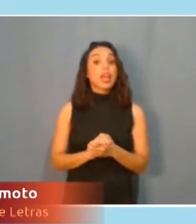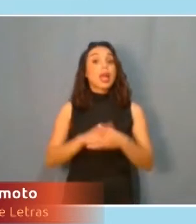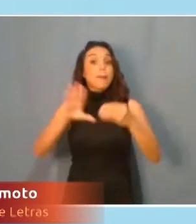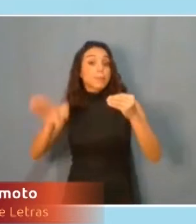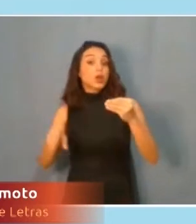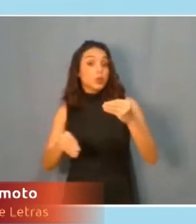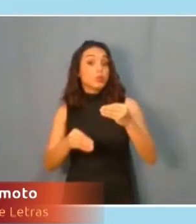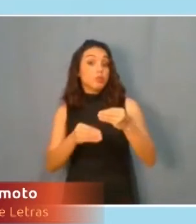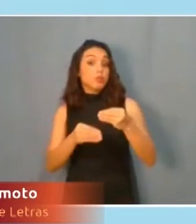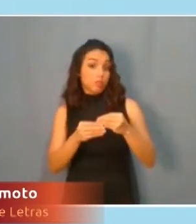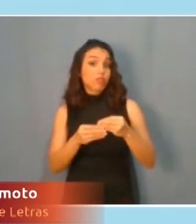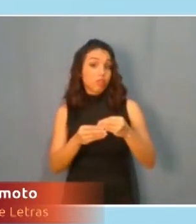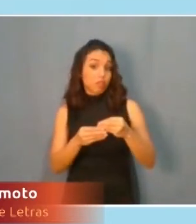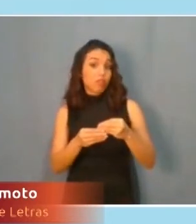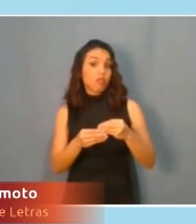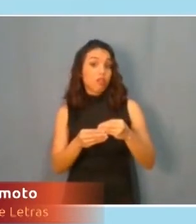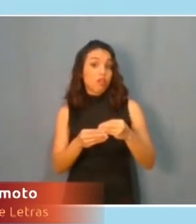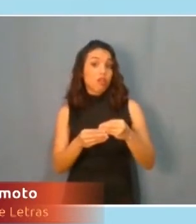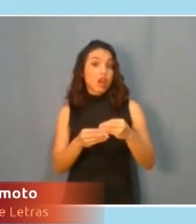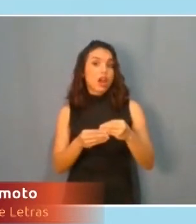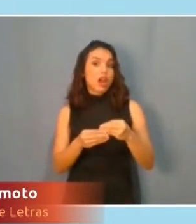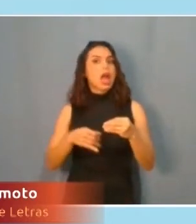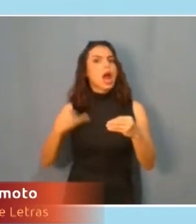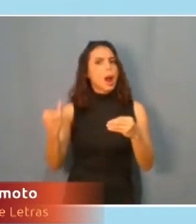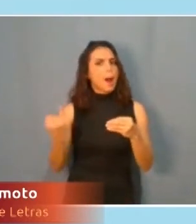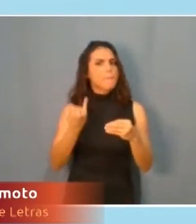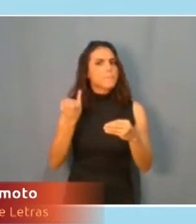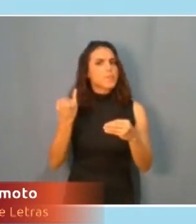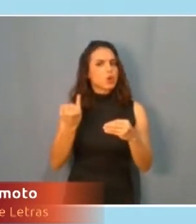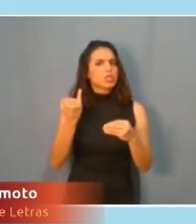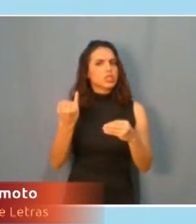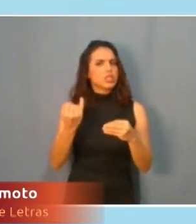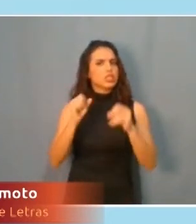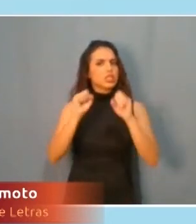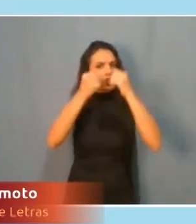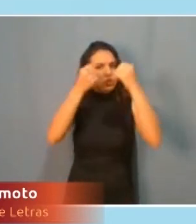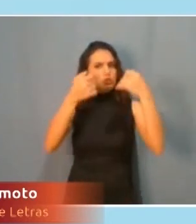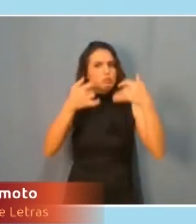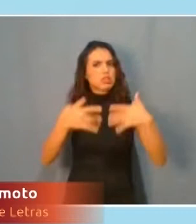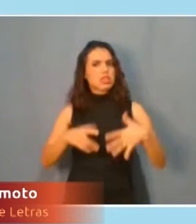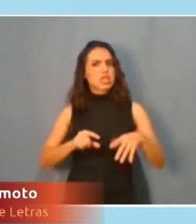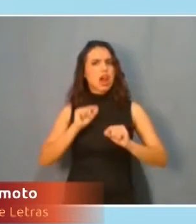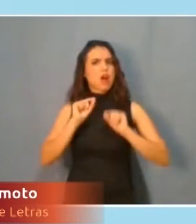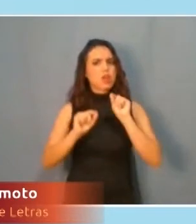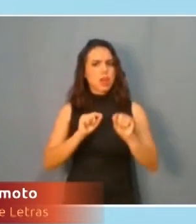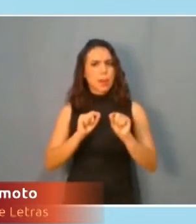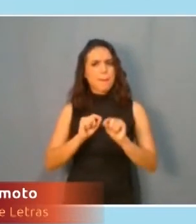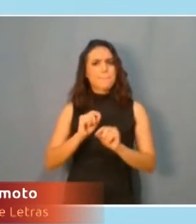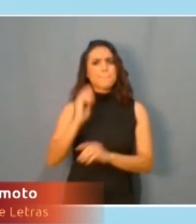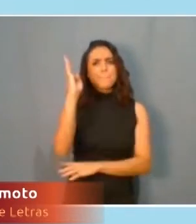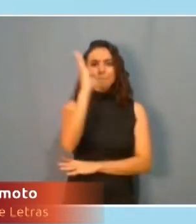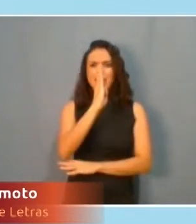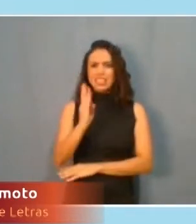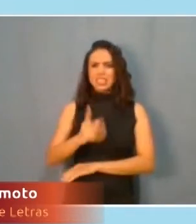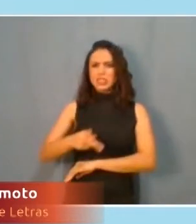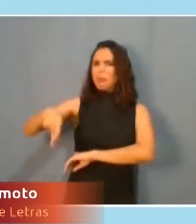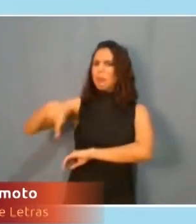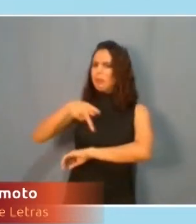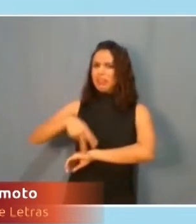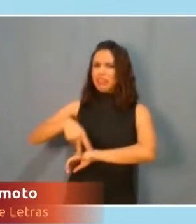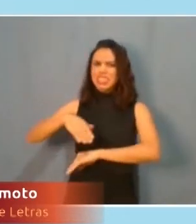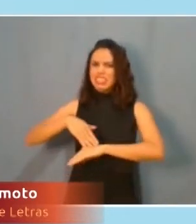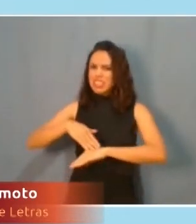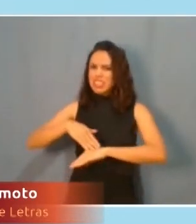eu acho que é importante que a gente enfatize, o Brasil é um país extremamente desigual. Ele está entre os